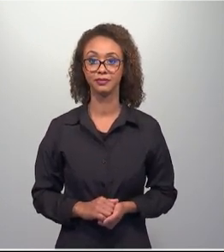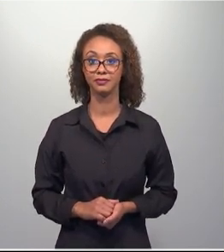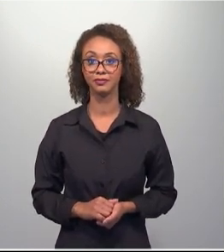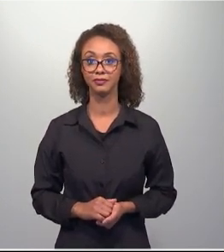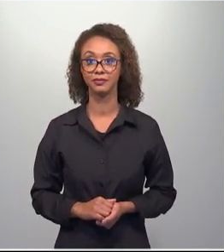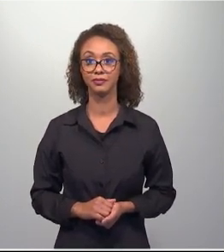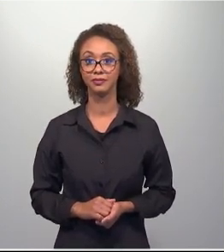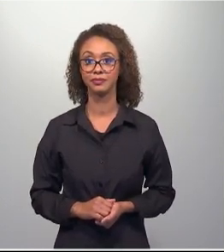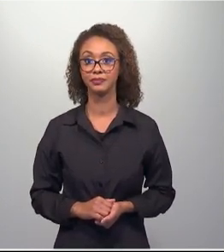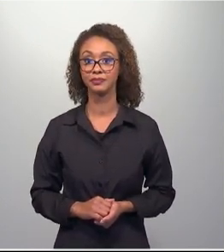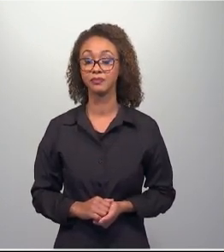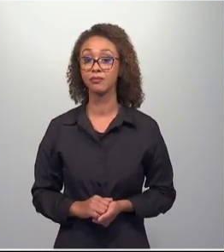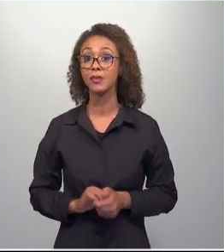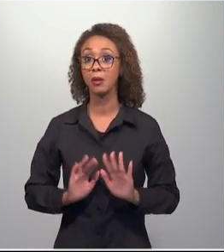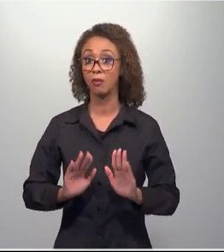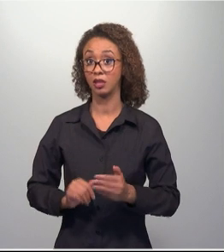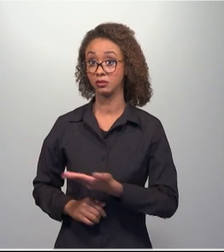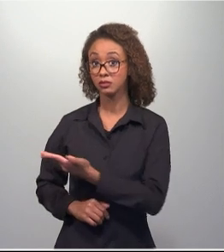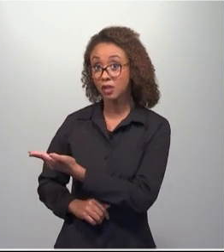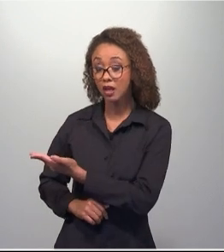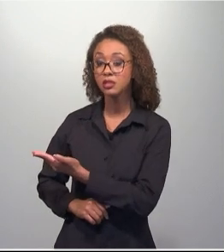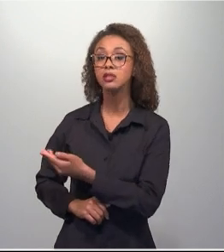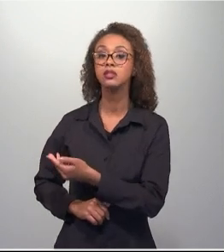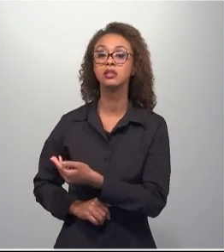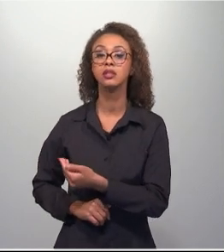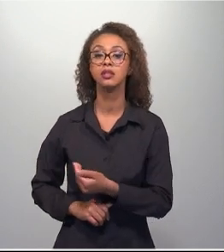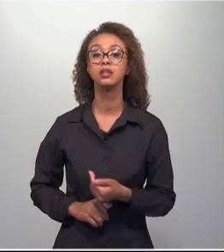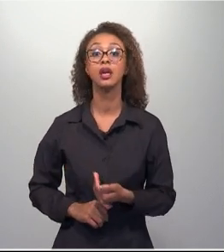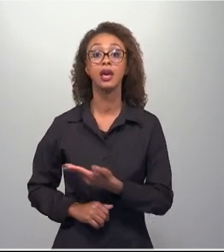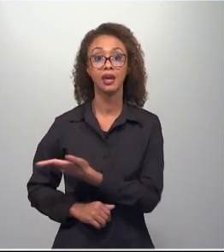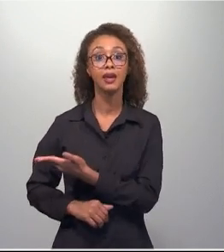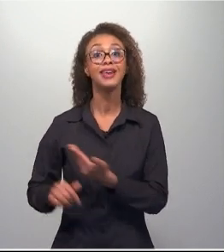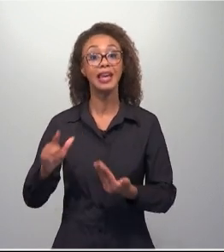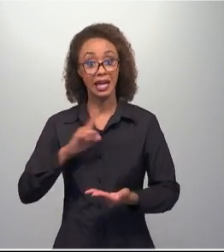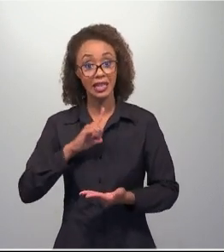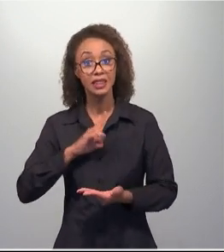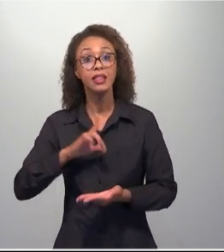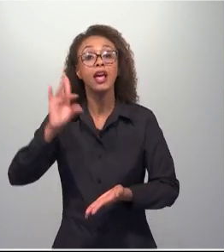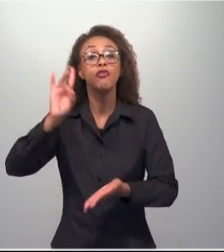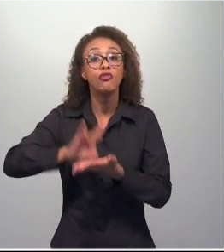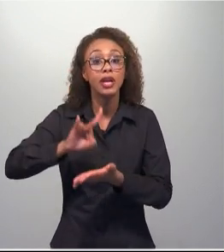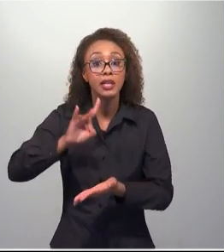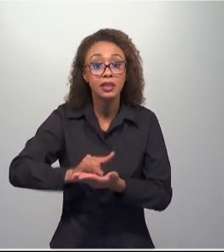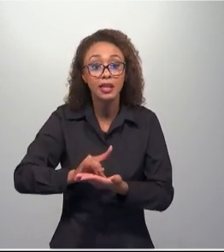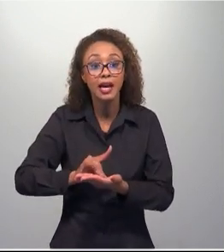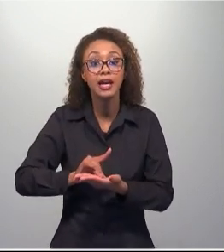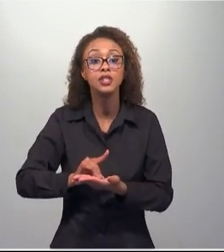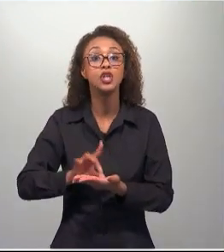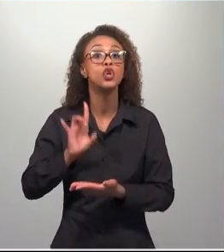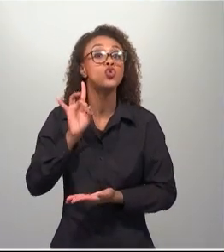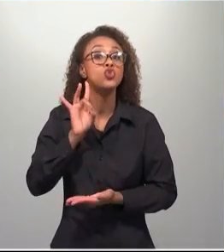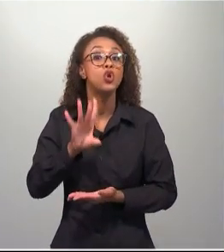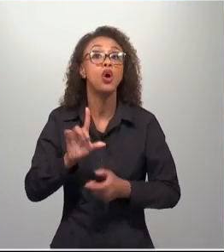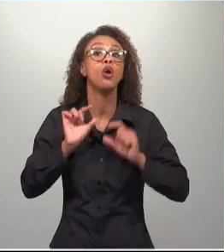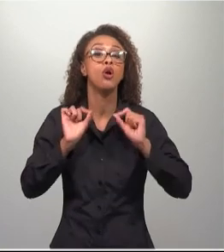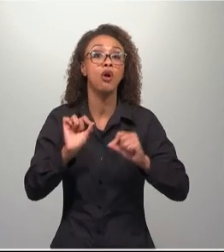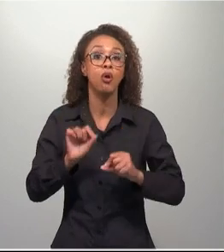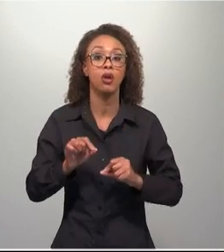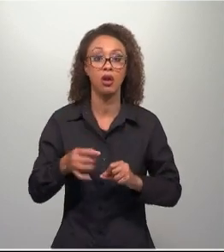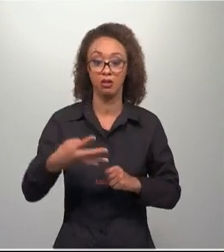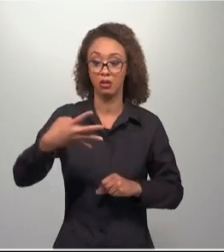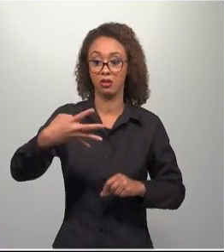neste caso a minha função é verdade para esses oito elementos